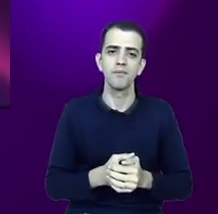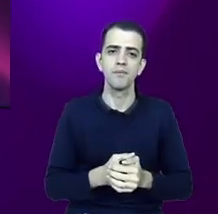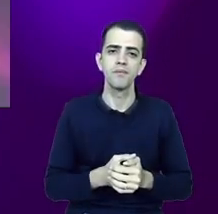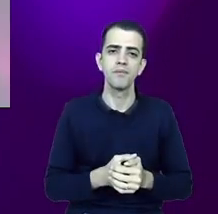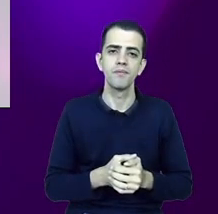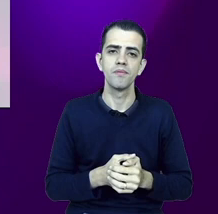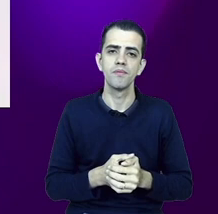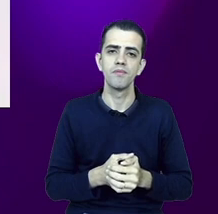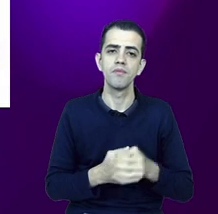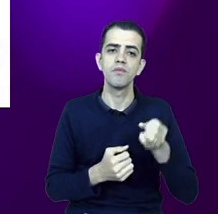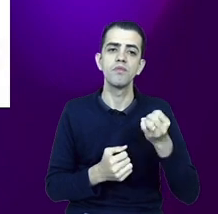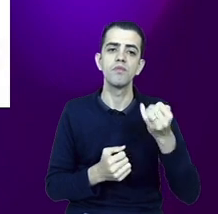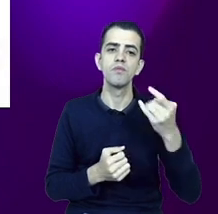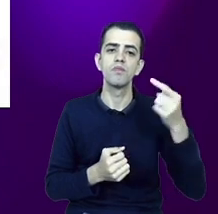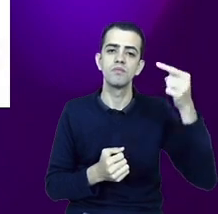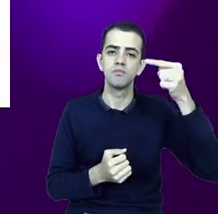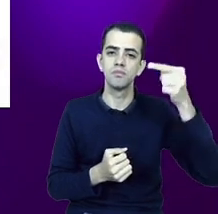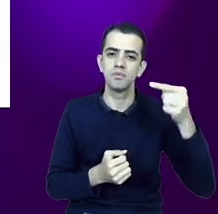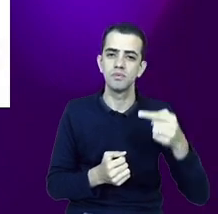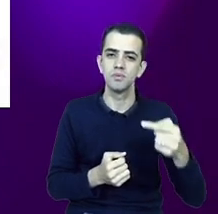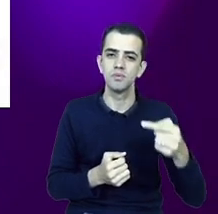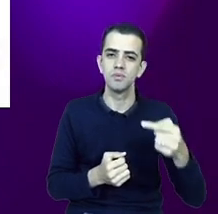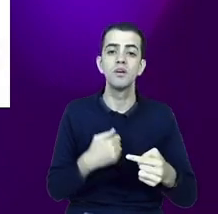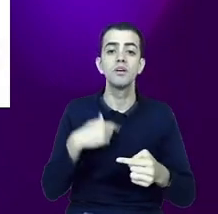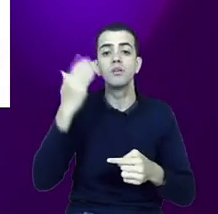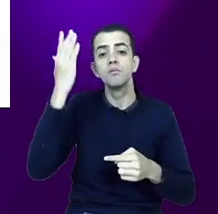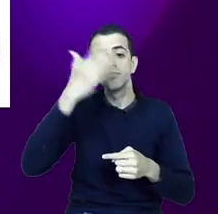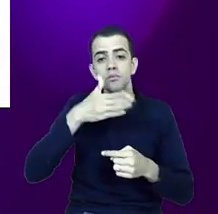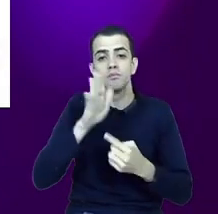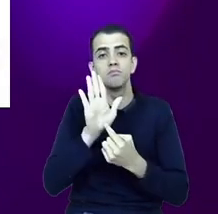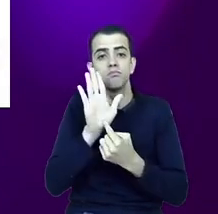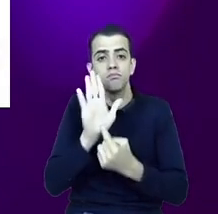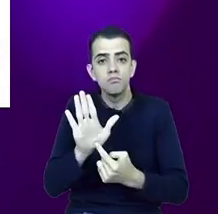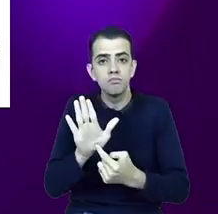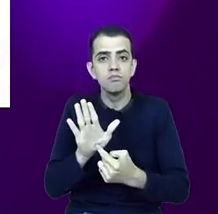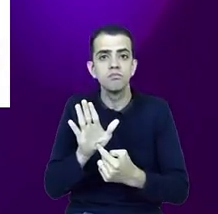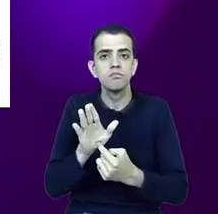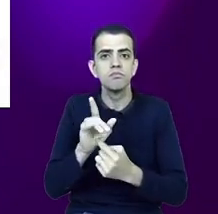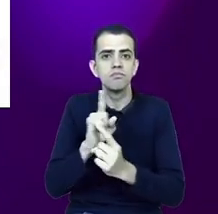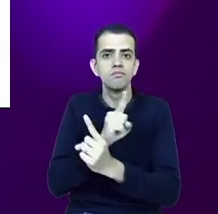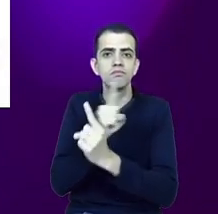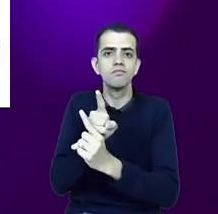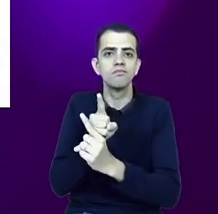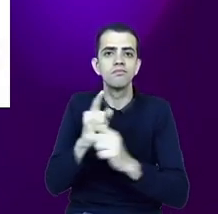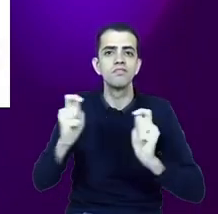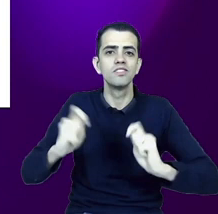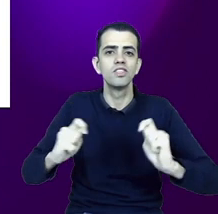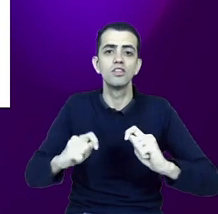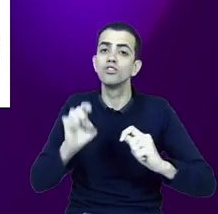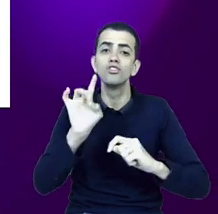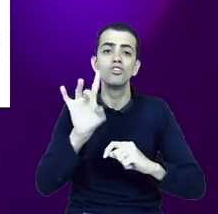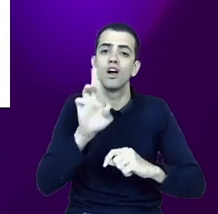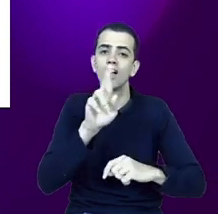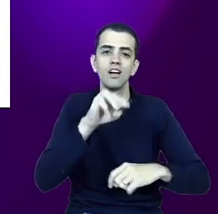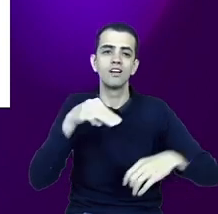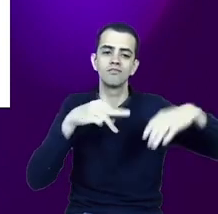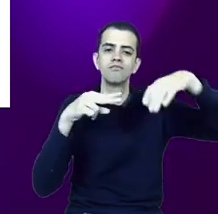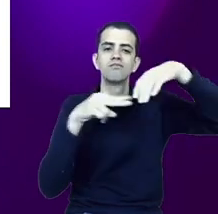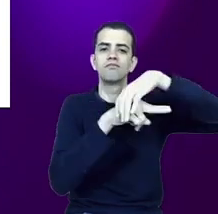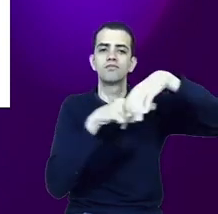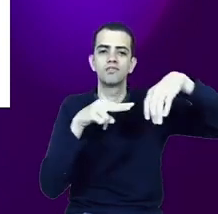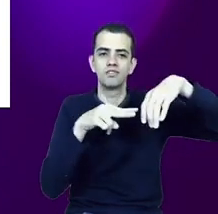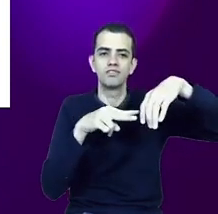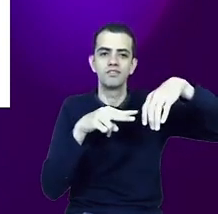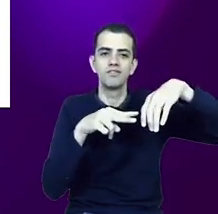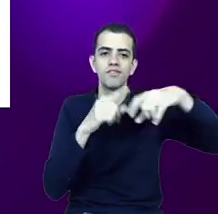quantos desses marcadores temos aí evidências e acurácia de identificação através de um exame de ressonância. Marcadores